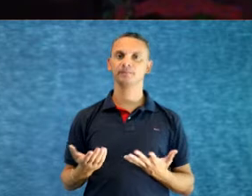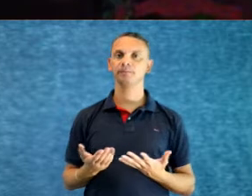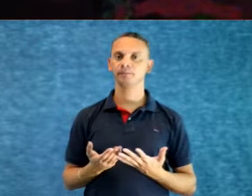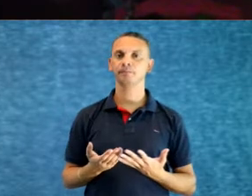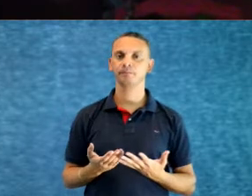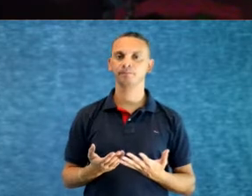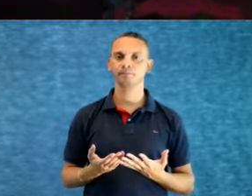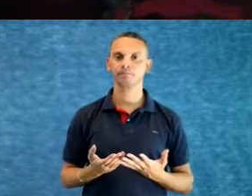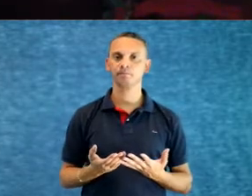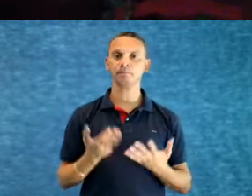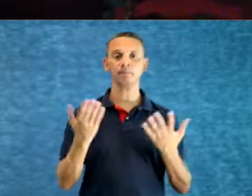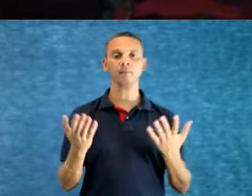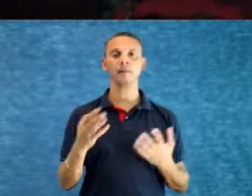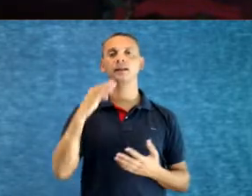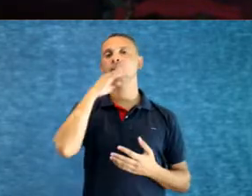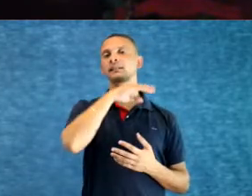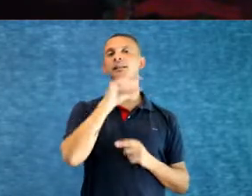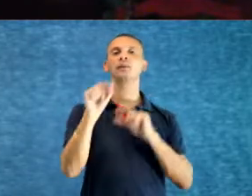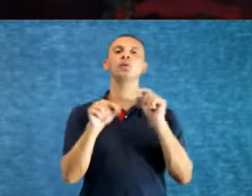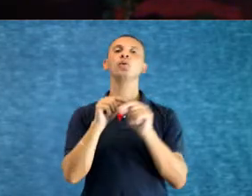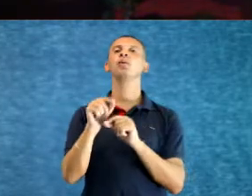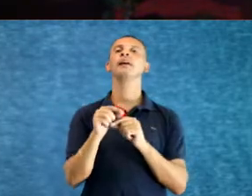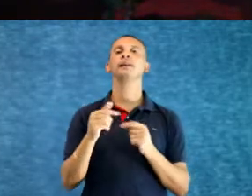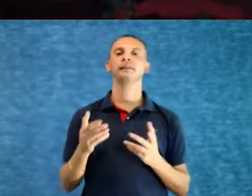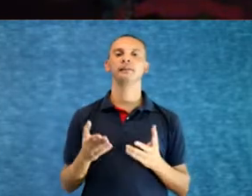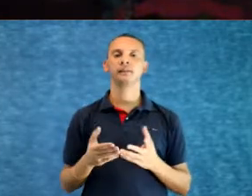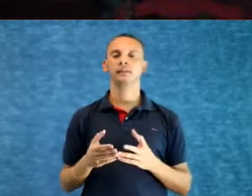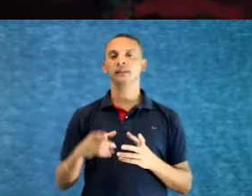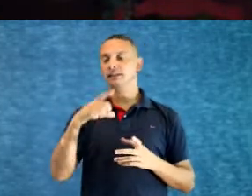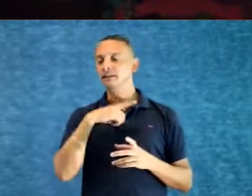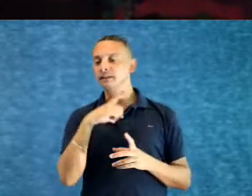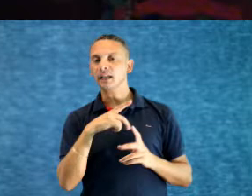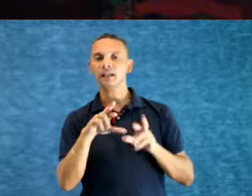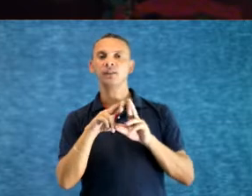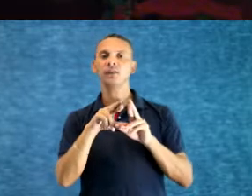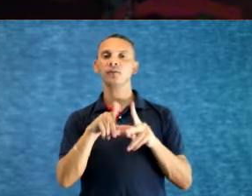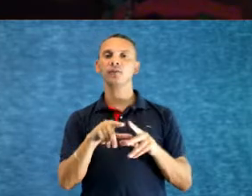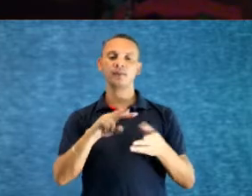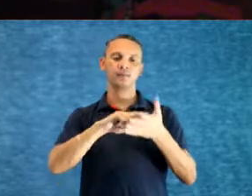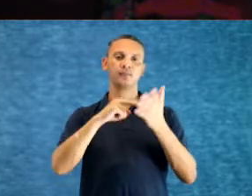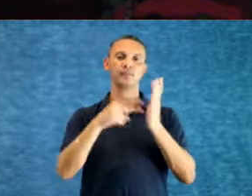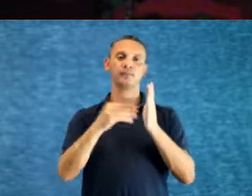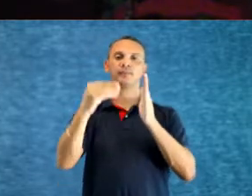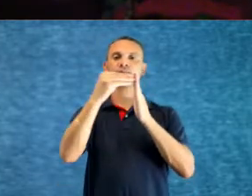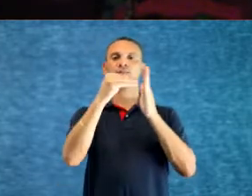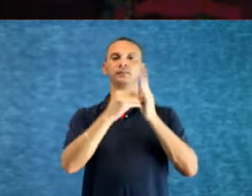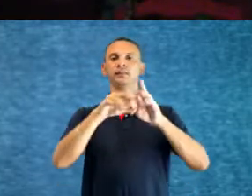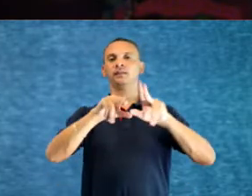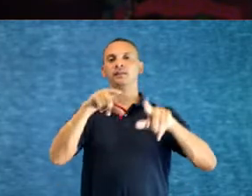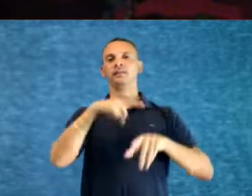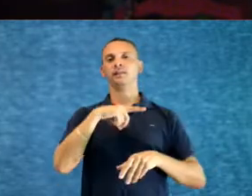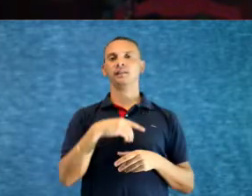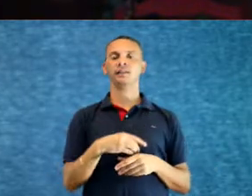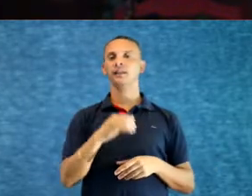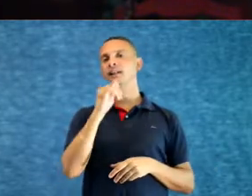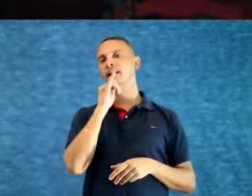Brasil, falando de cobras no meio do Rio de Janeiro, de onças que viram onças. Então, tem coisas absurdas também, né? E